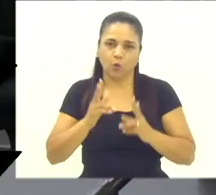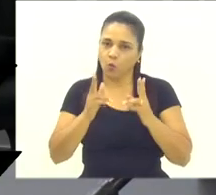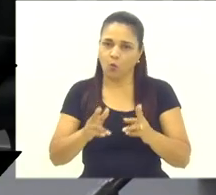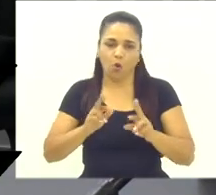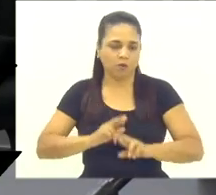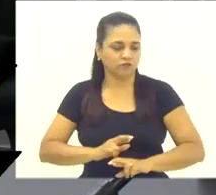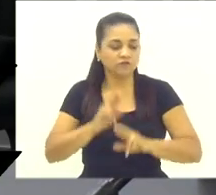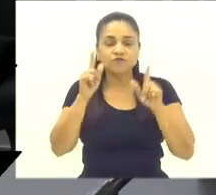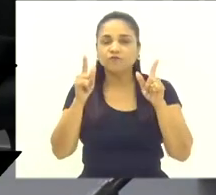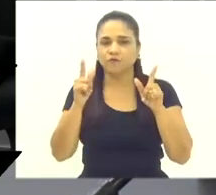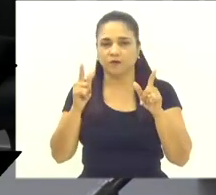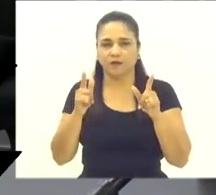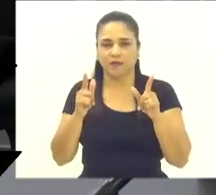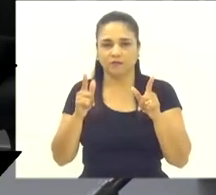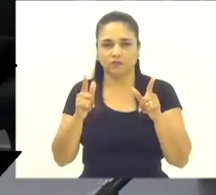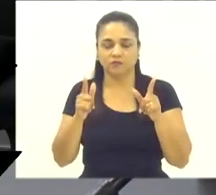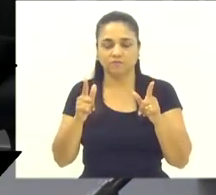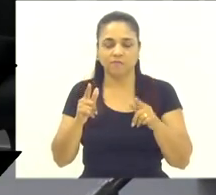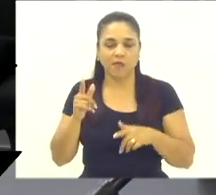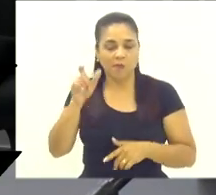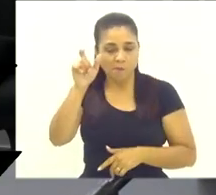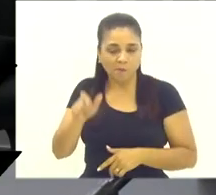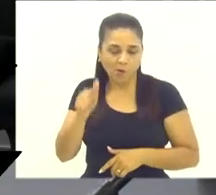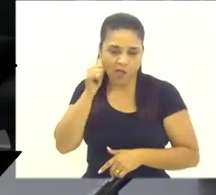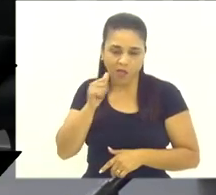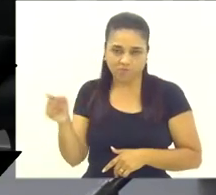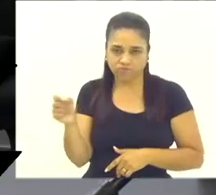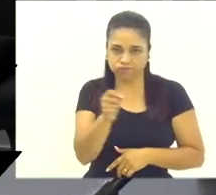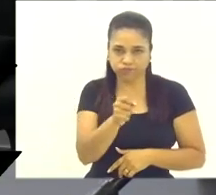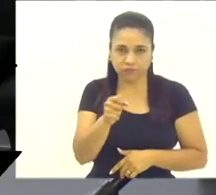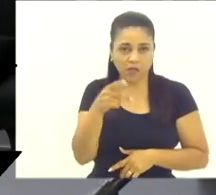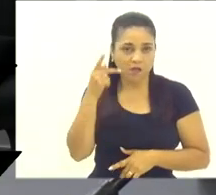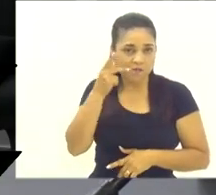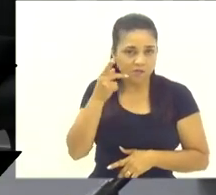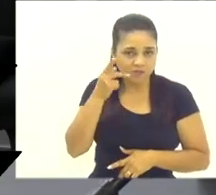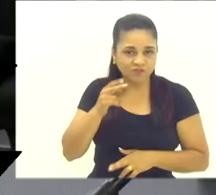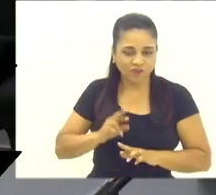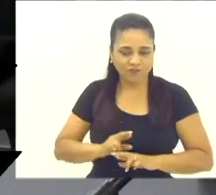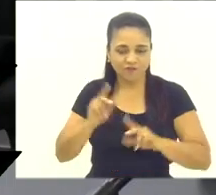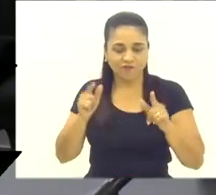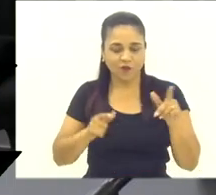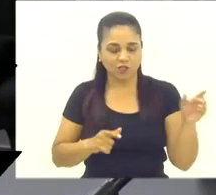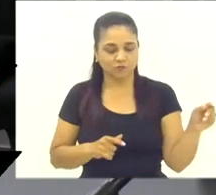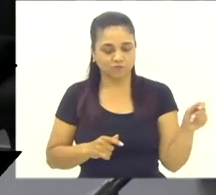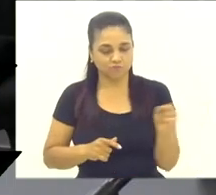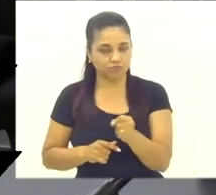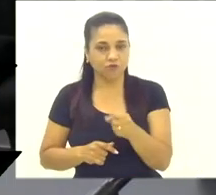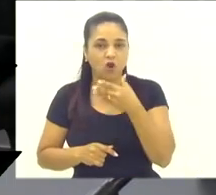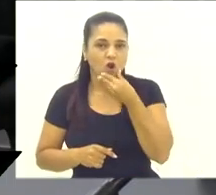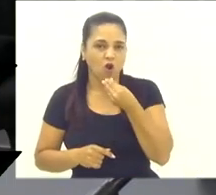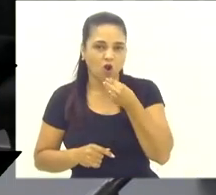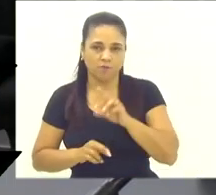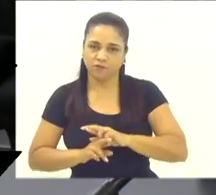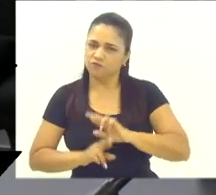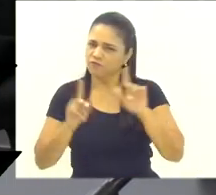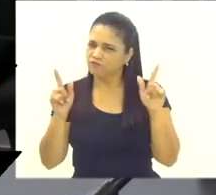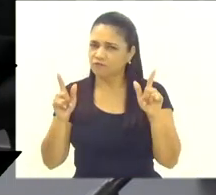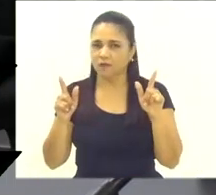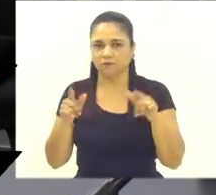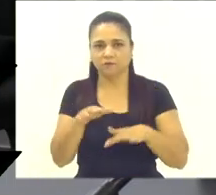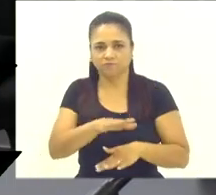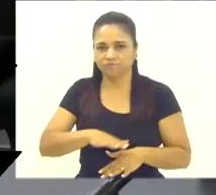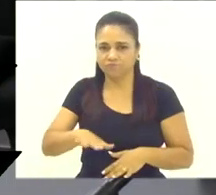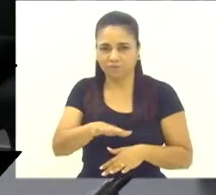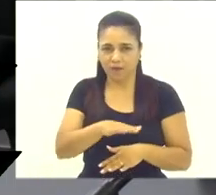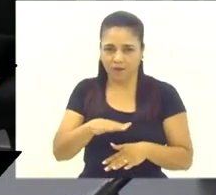mulheres que estão no espaço sofrem e os homens e aí nem falar né isso daqui vai ainda são